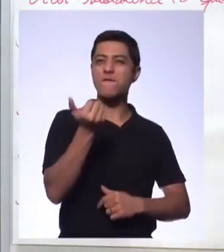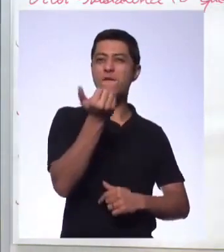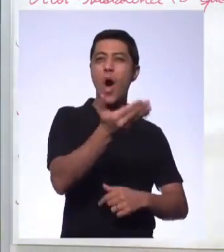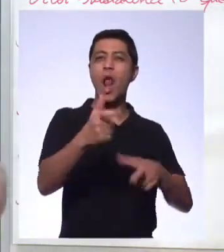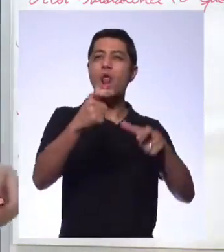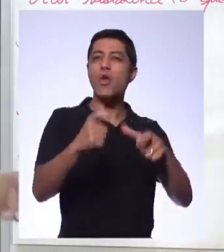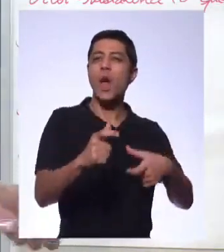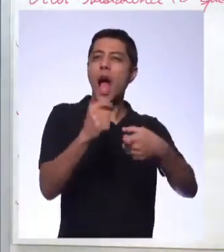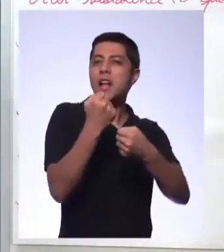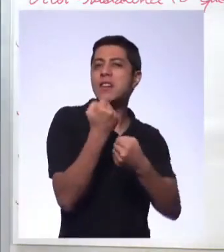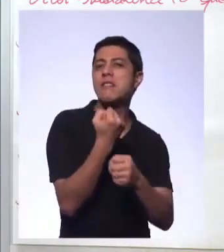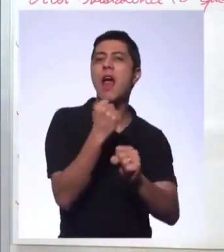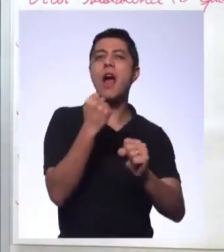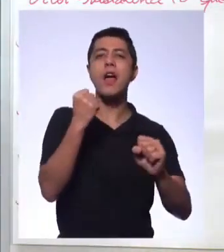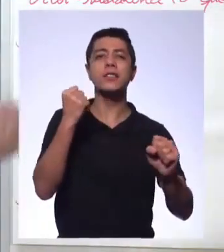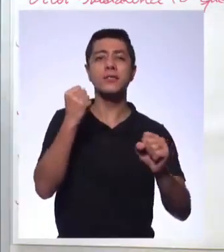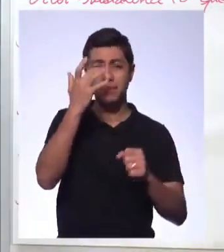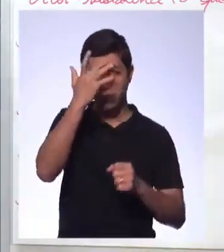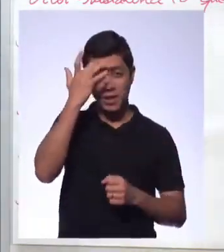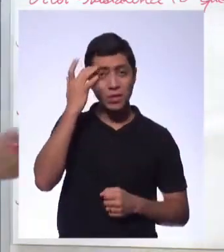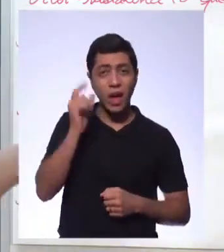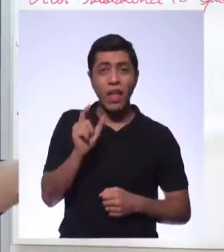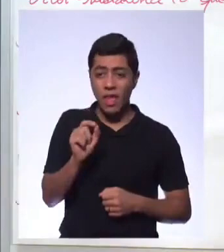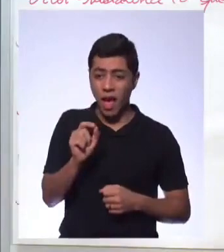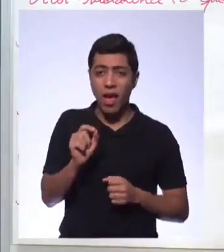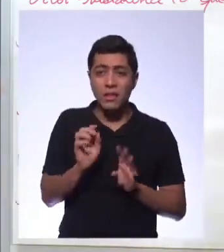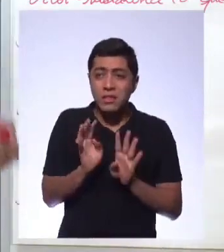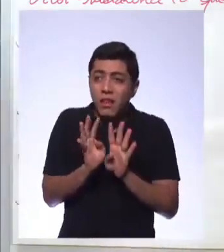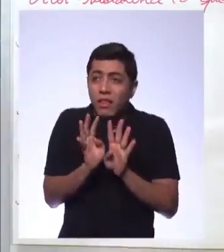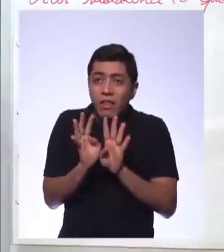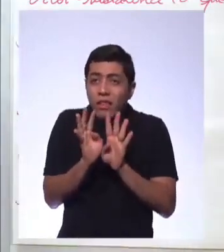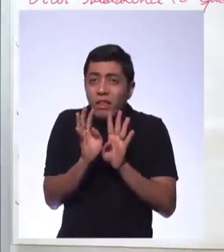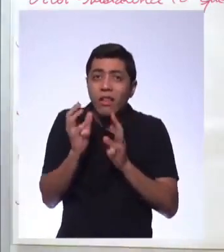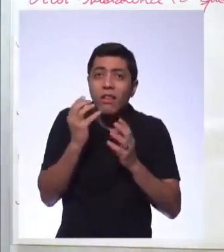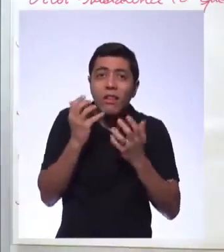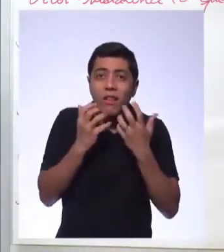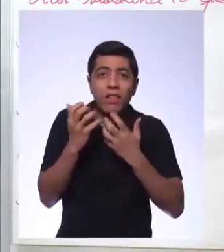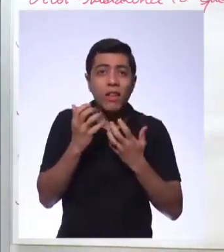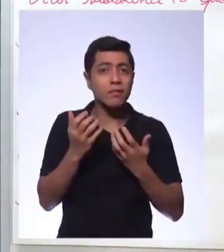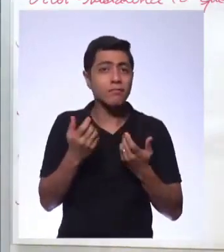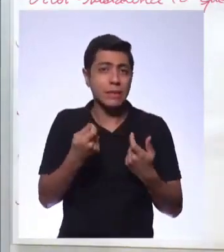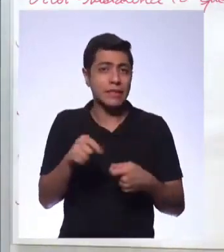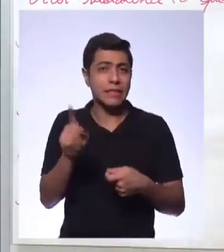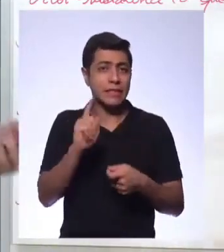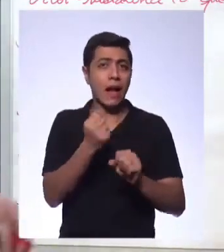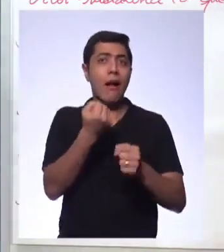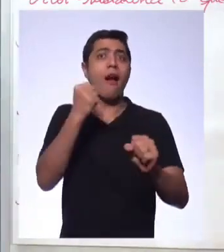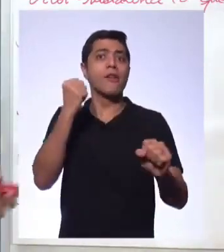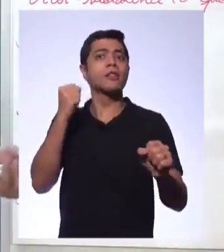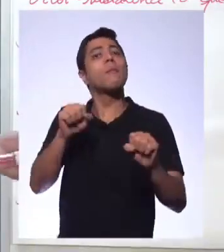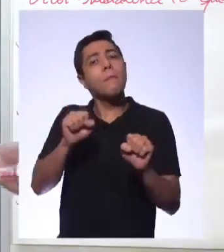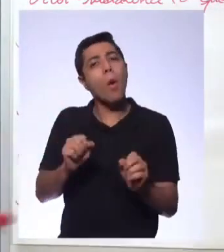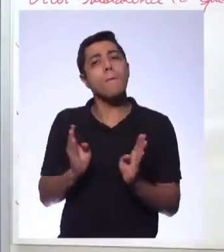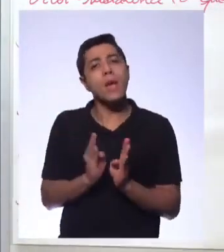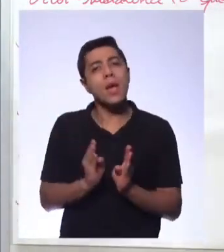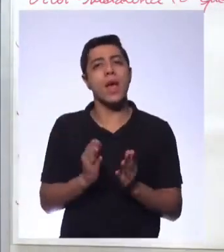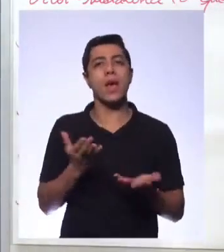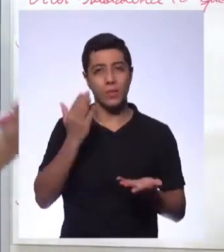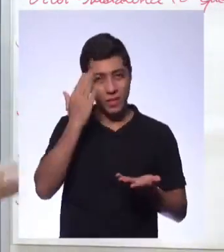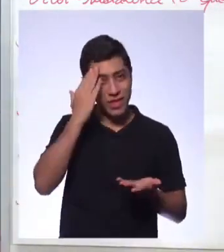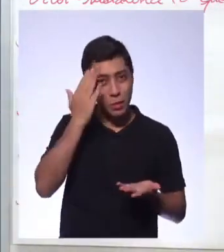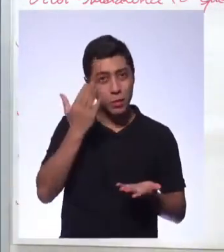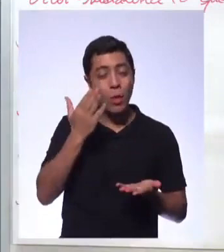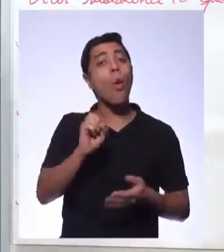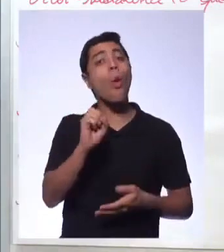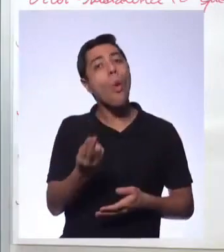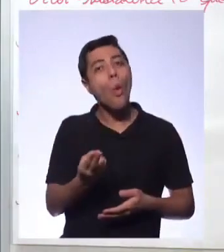um grande festival de rock, onde várias bandas, né, de colegas de vocês, né, ou um festival de música mesmo, englobando vários